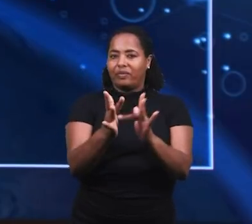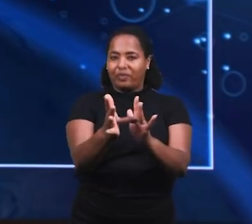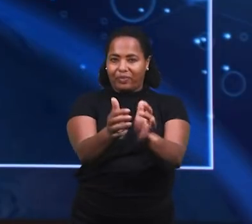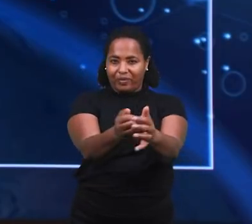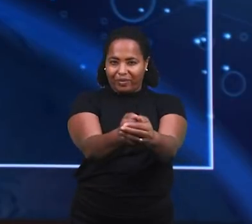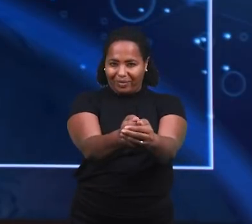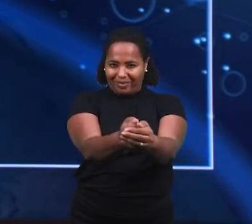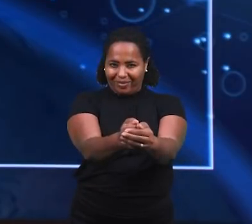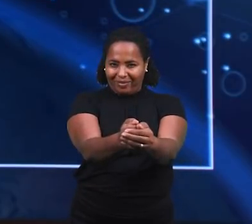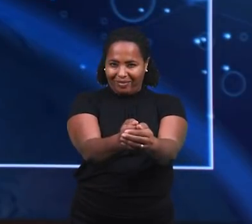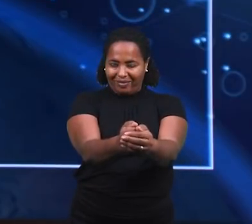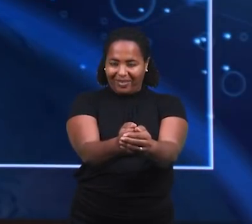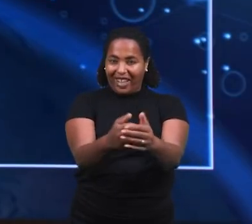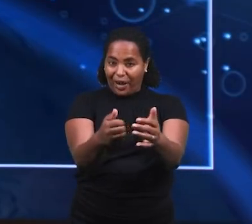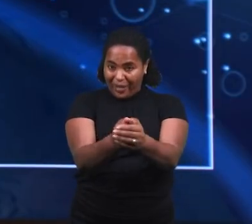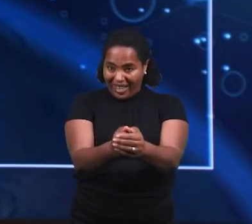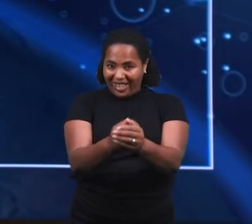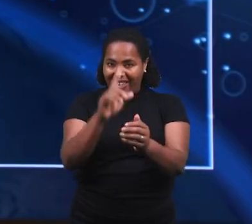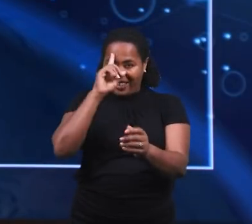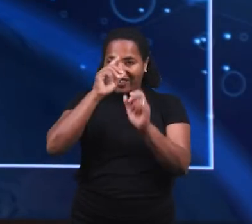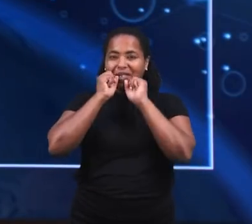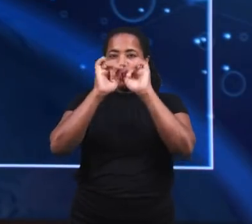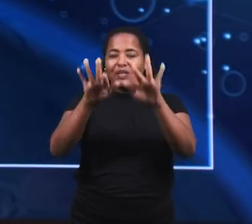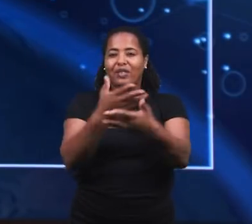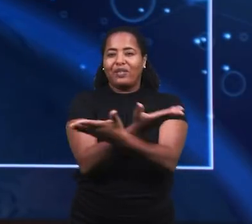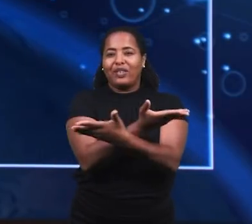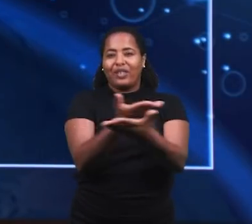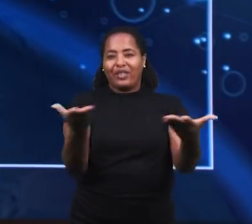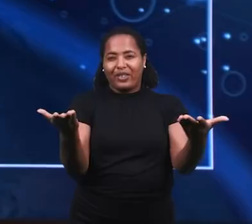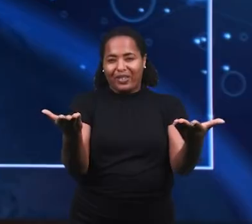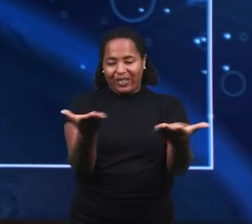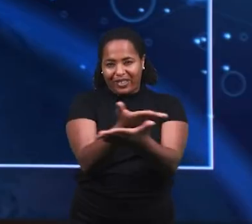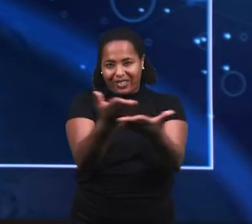e louvamos a Ti em nome do Senhor Jesus.